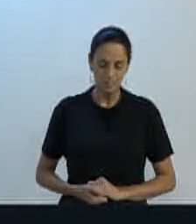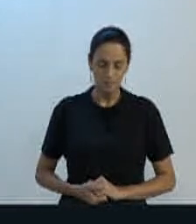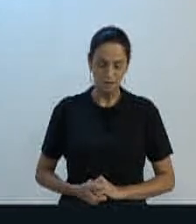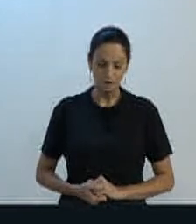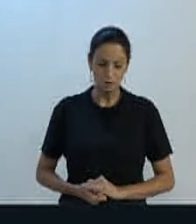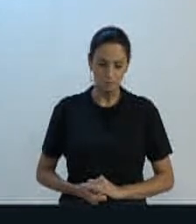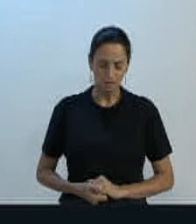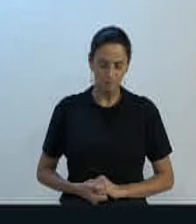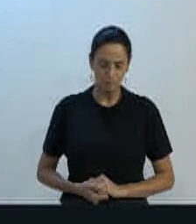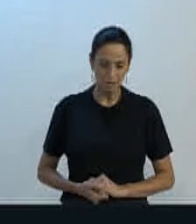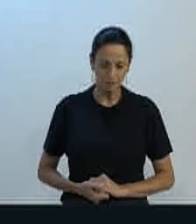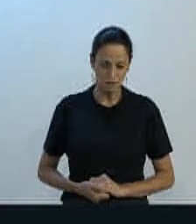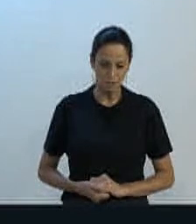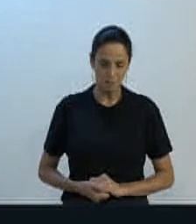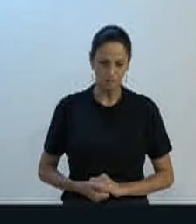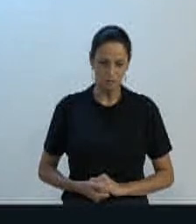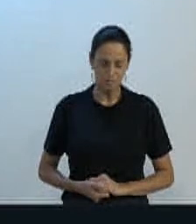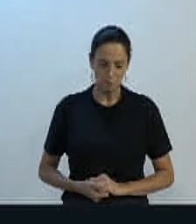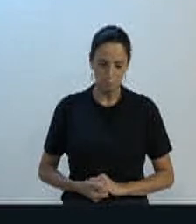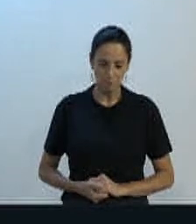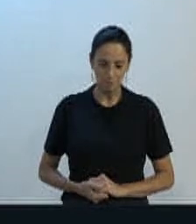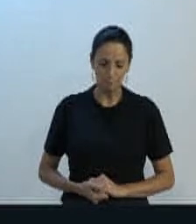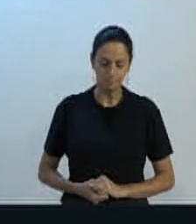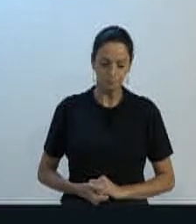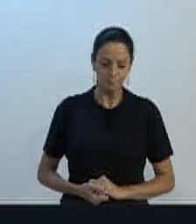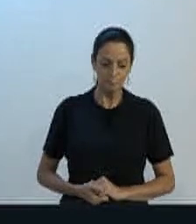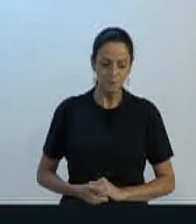Já deu votação, já, Nismara? Já aprovado? Não.